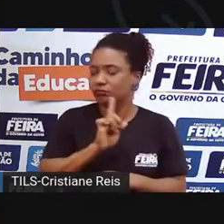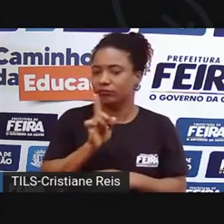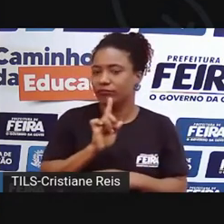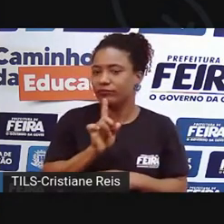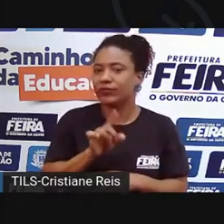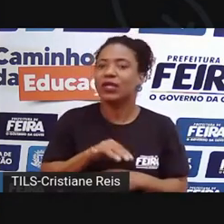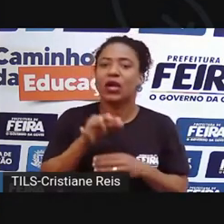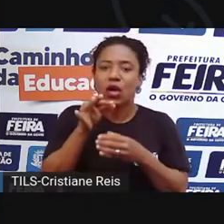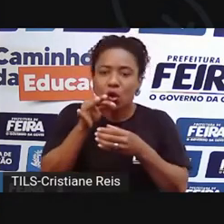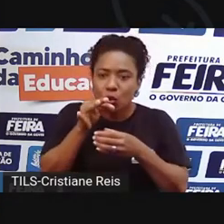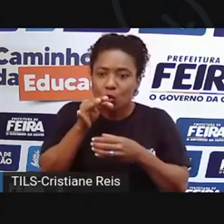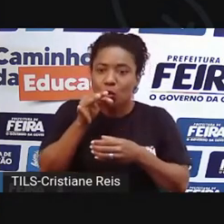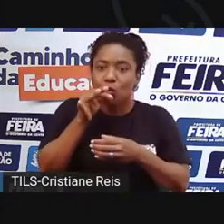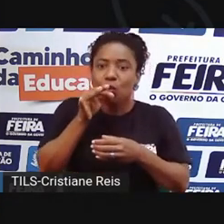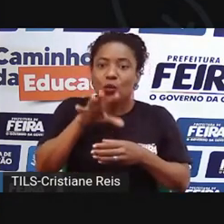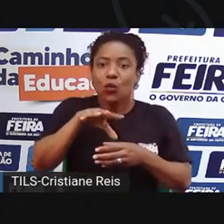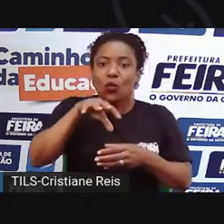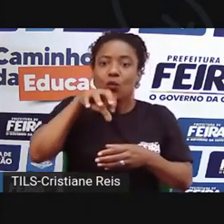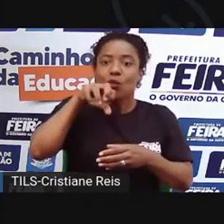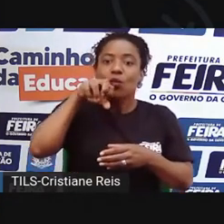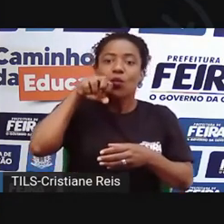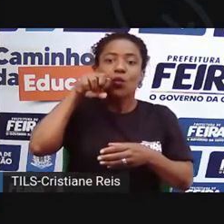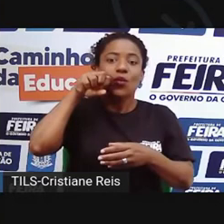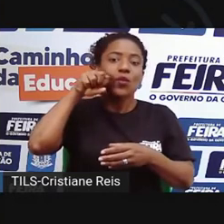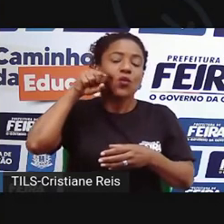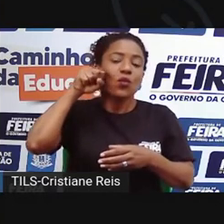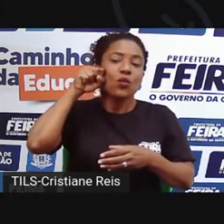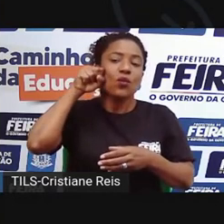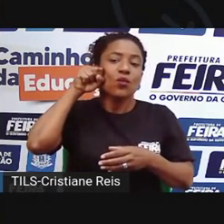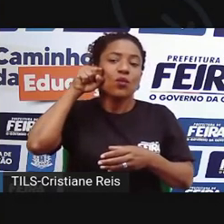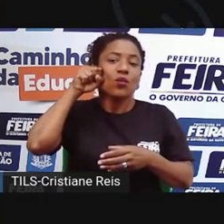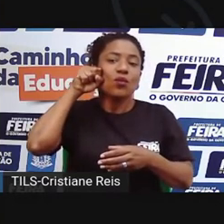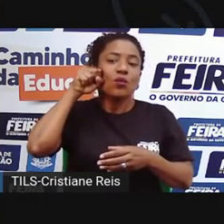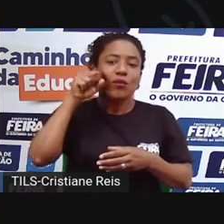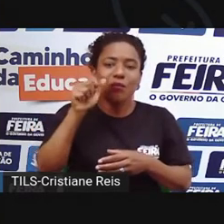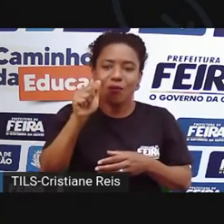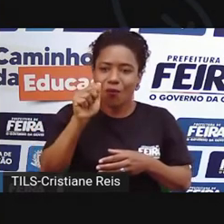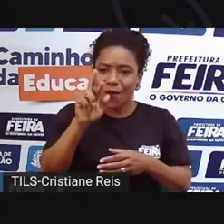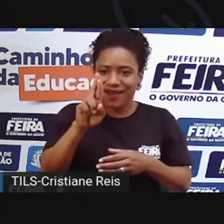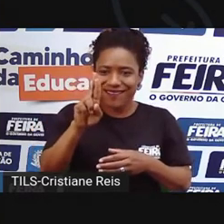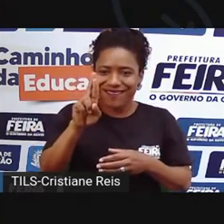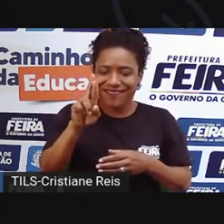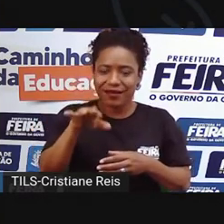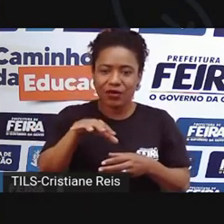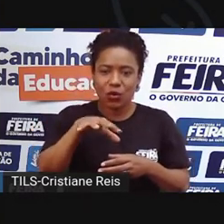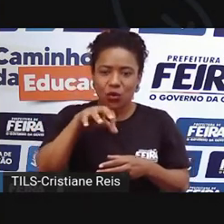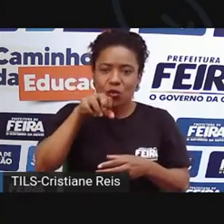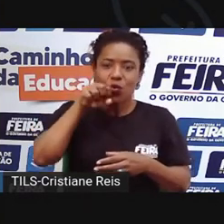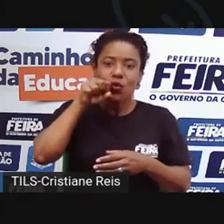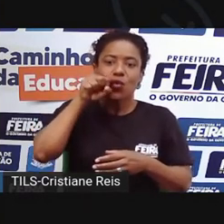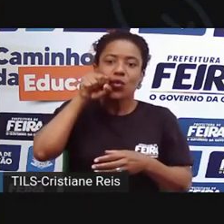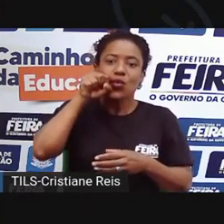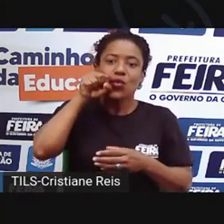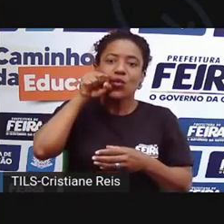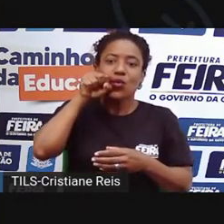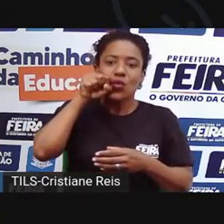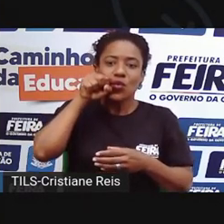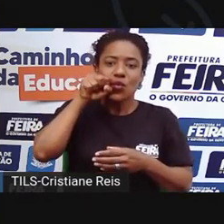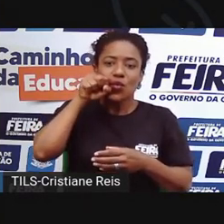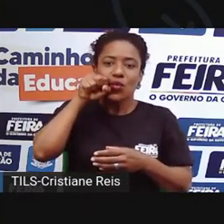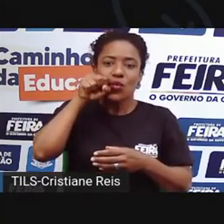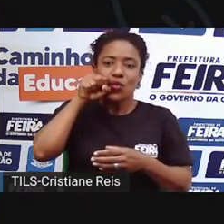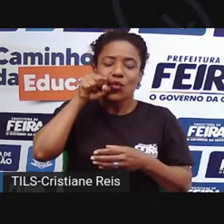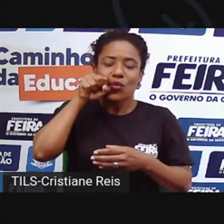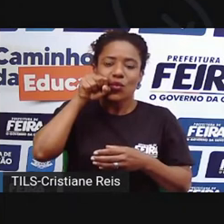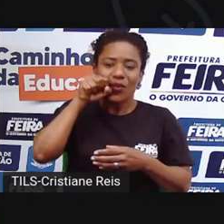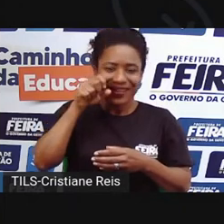Não, é de sugar. Isso, sugar o vento, sugar o ar, coloca, segurar o ar dentro da gente, tá